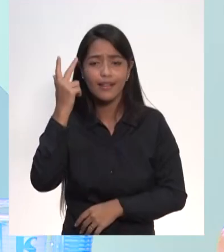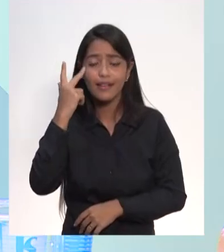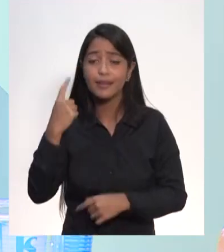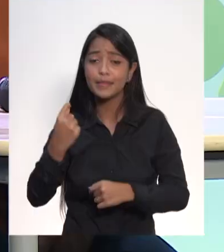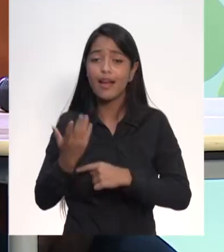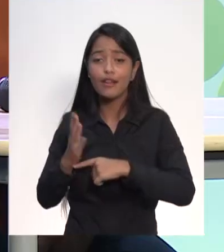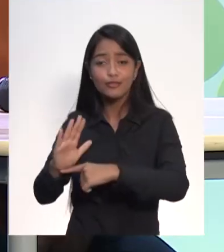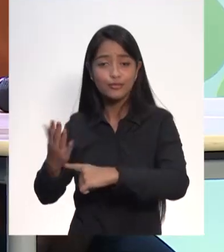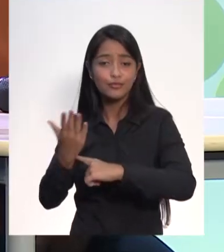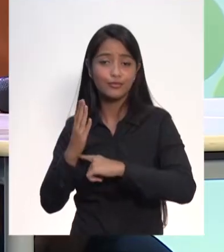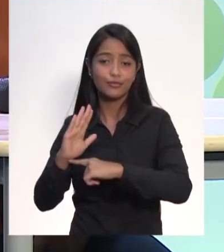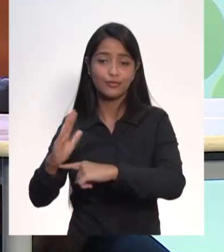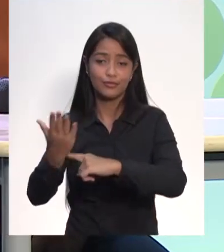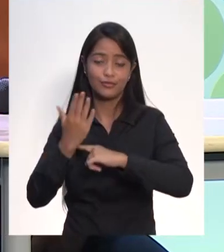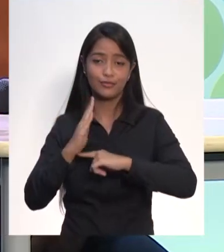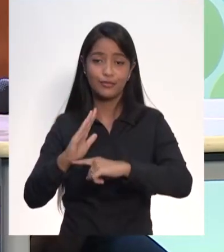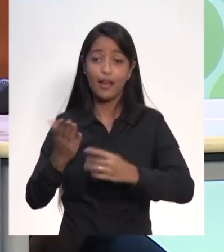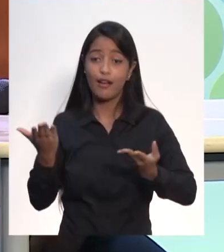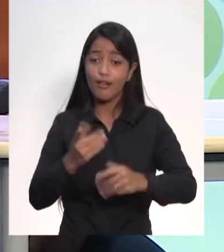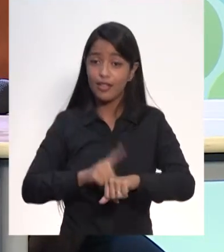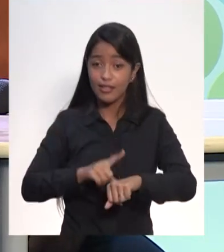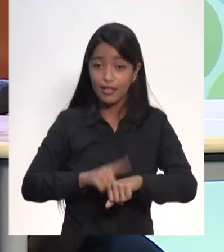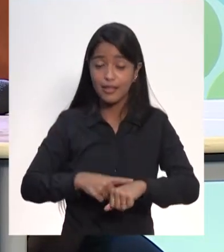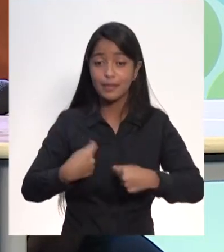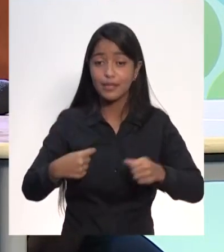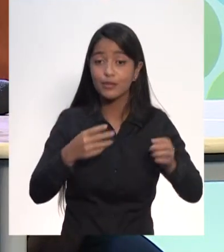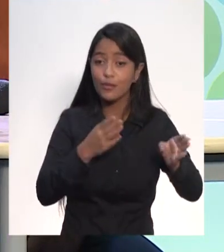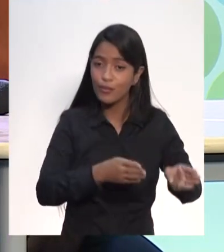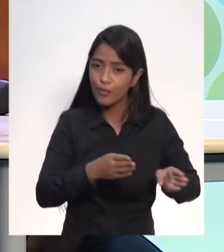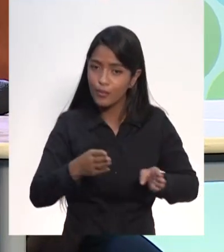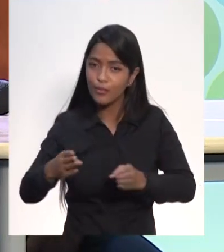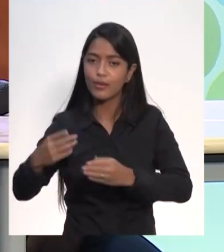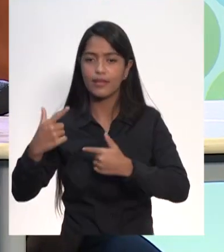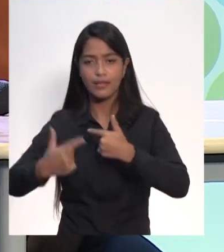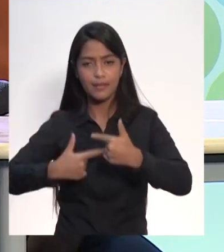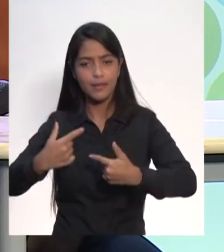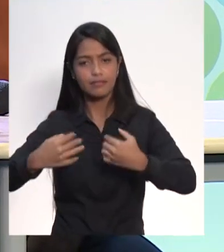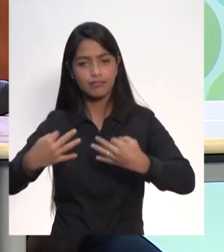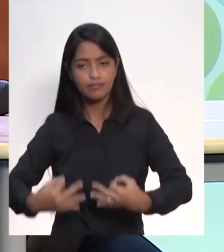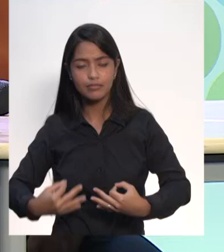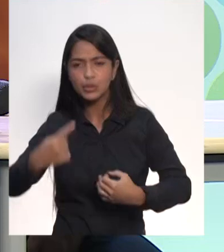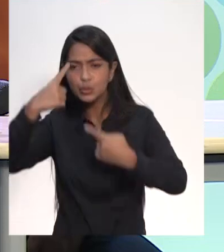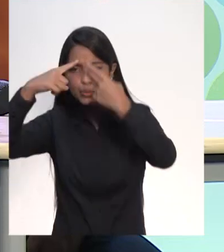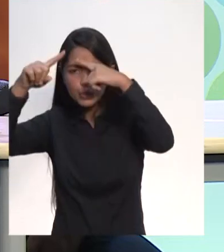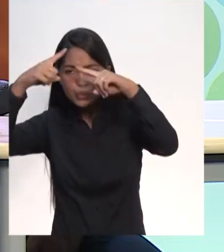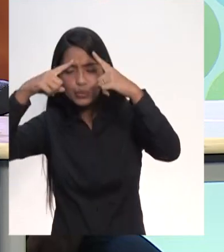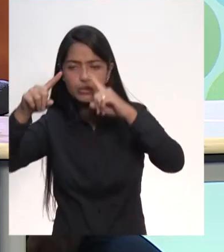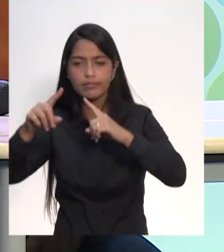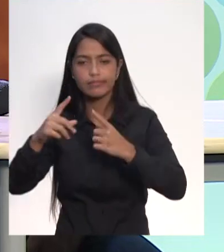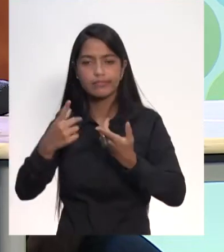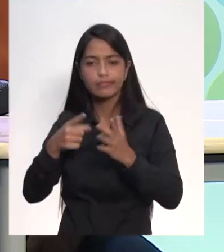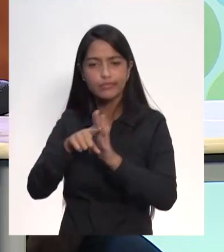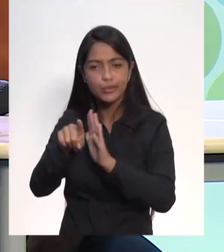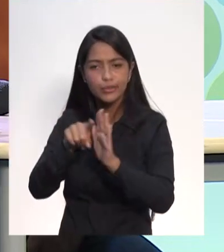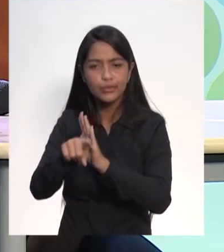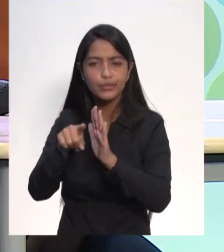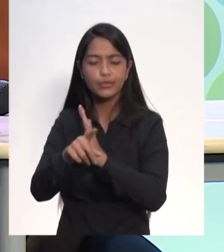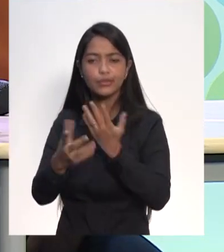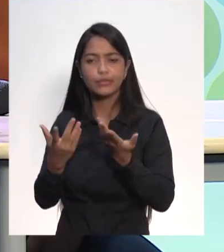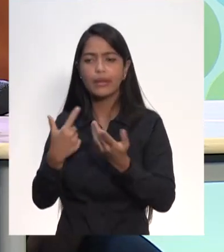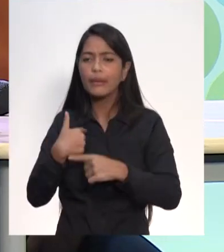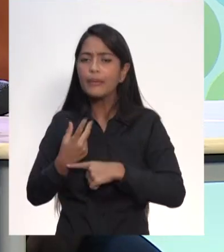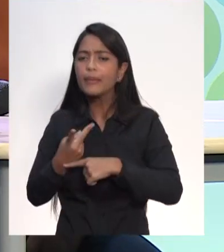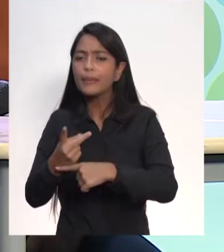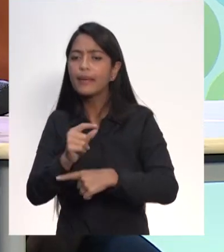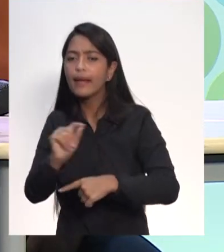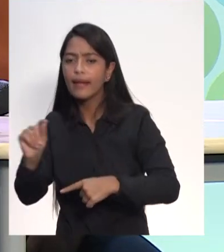precisa desse tempo para organizar todo esse trabalho, tirar as dúvidas, ver o que a gente precisa de ajuda, a quem que a gente deve recorrer